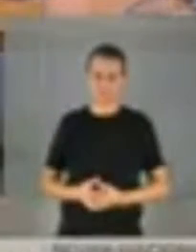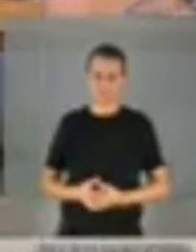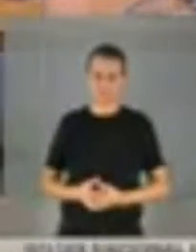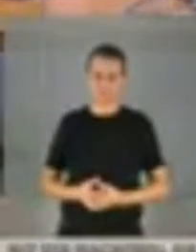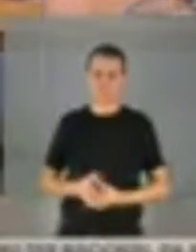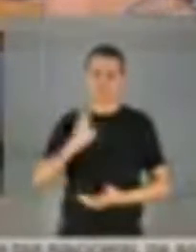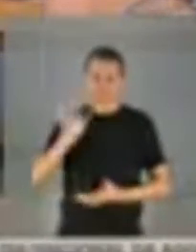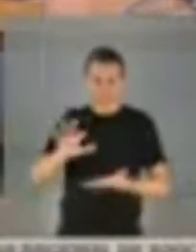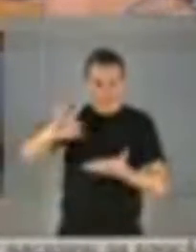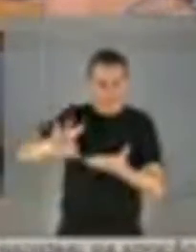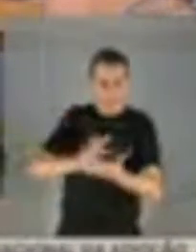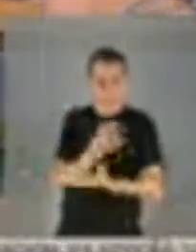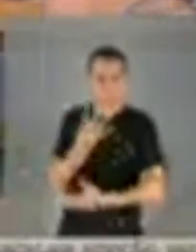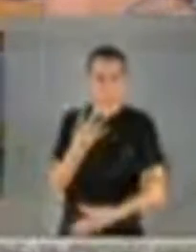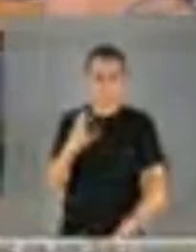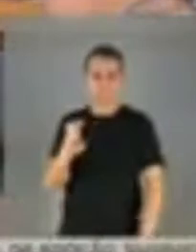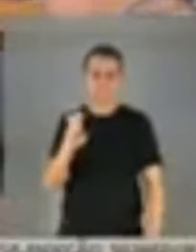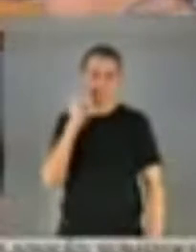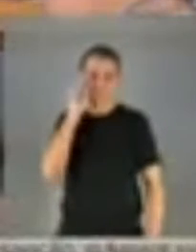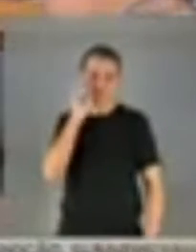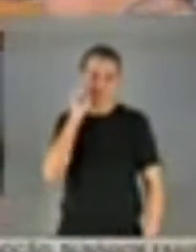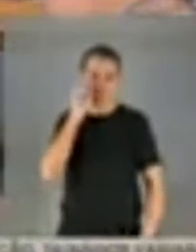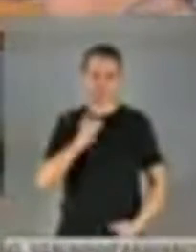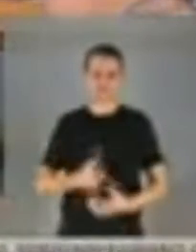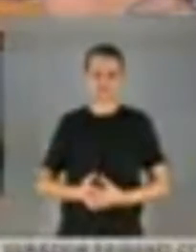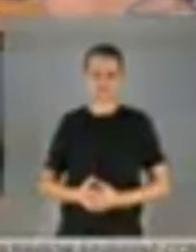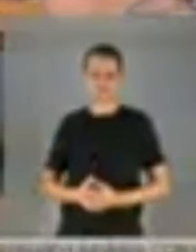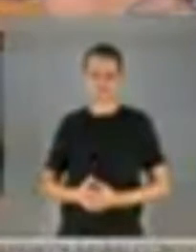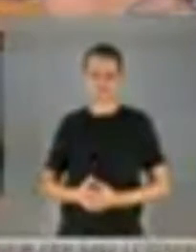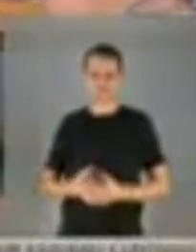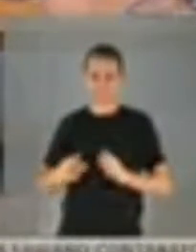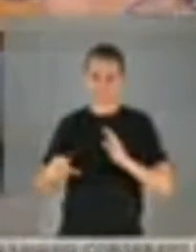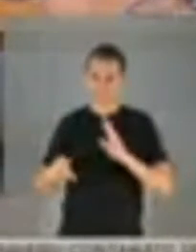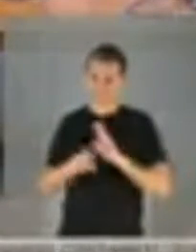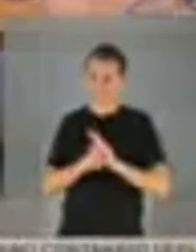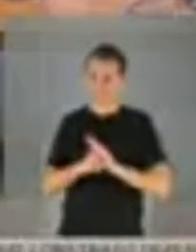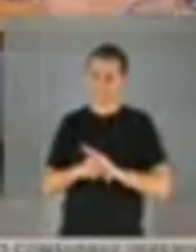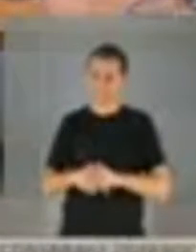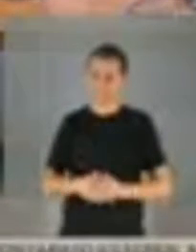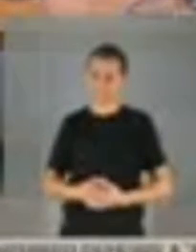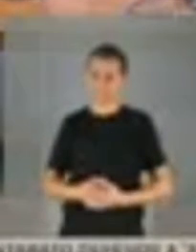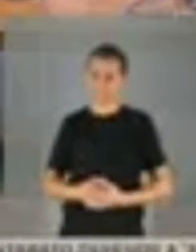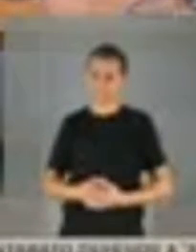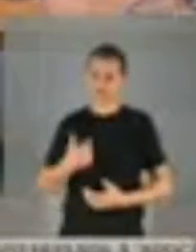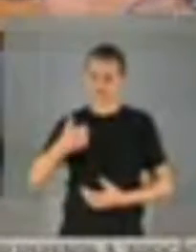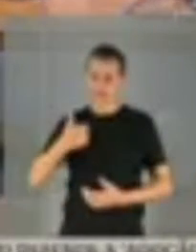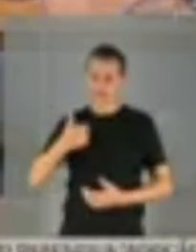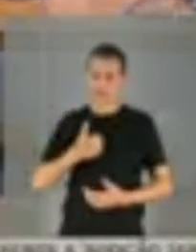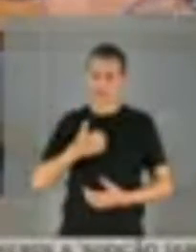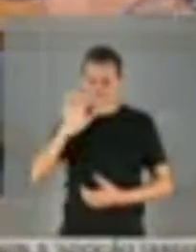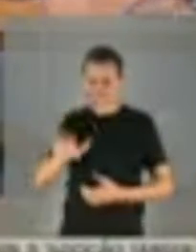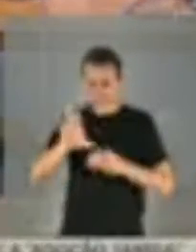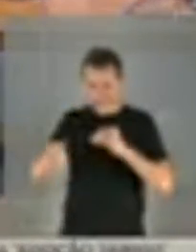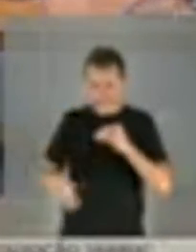assinado por 45 senadores da República, eu relacionei